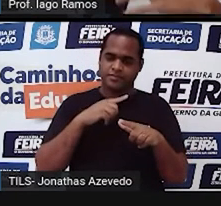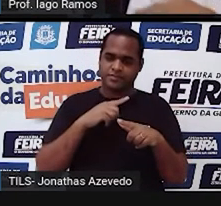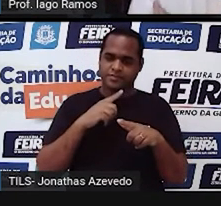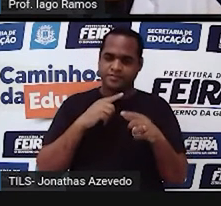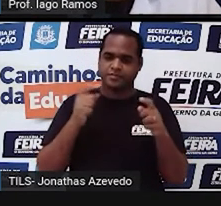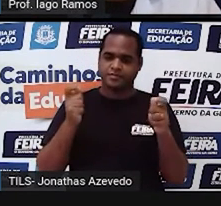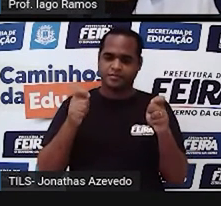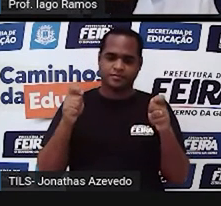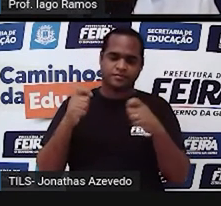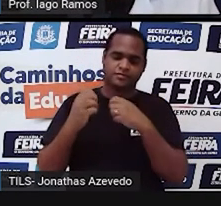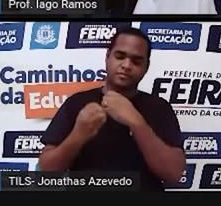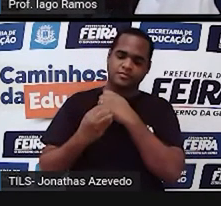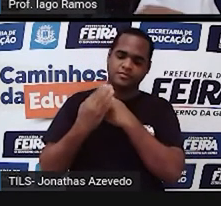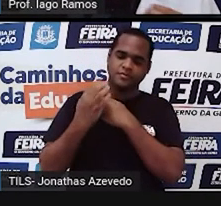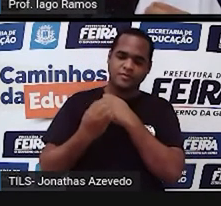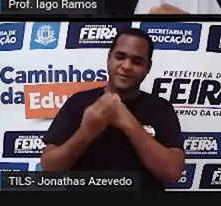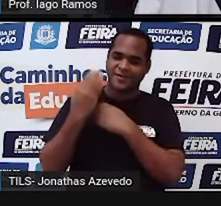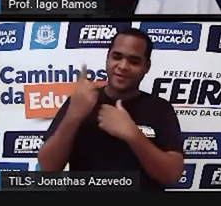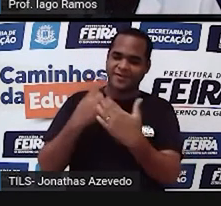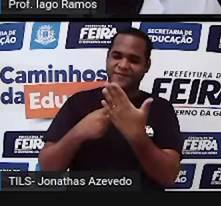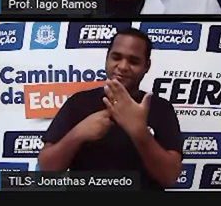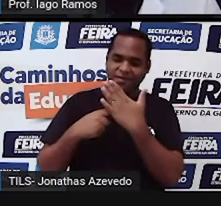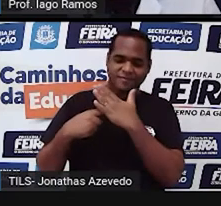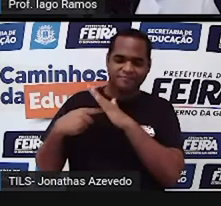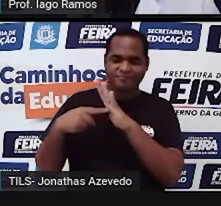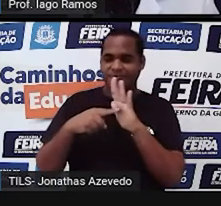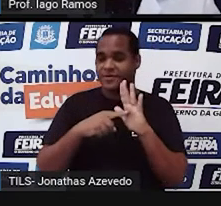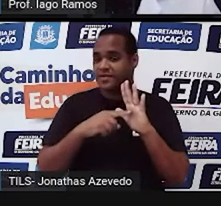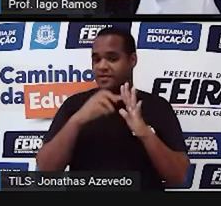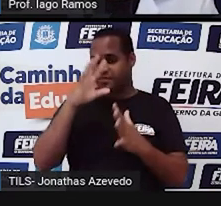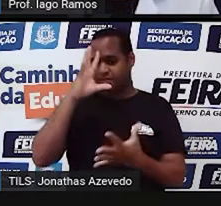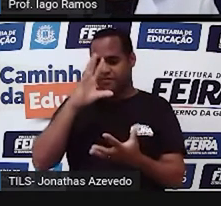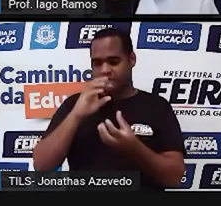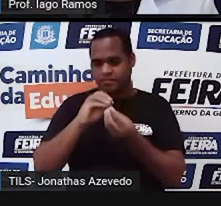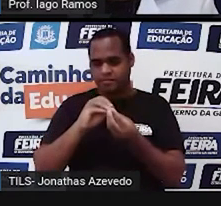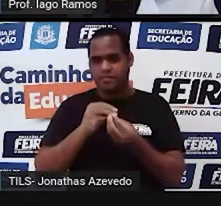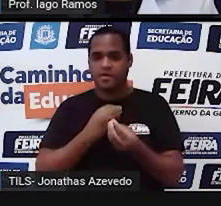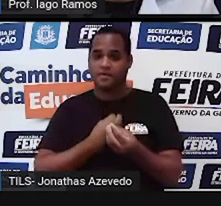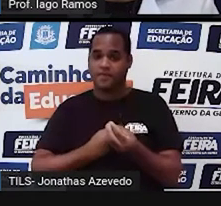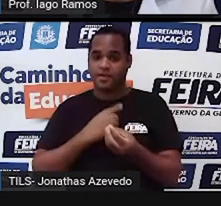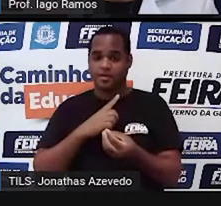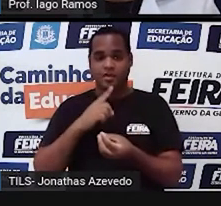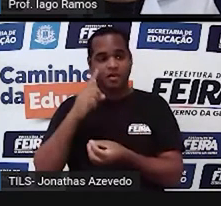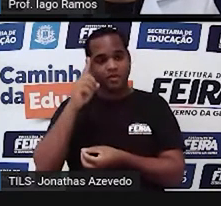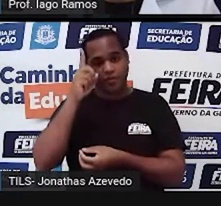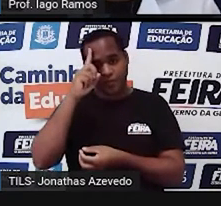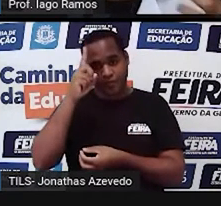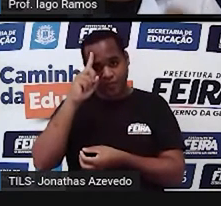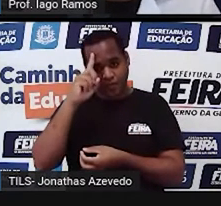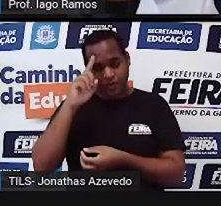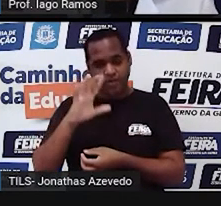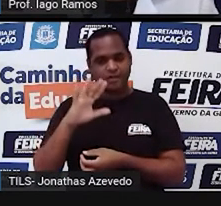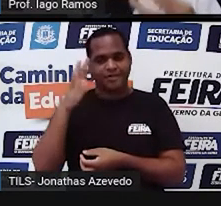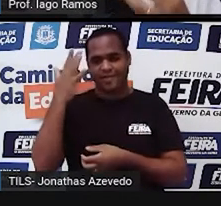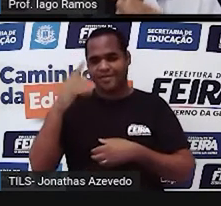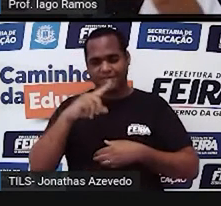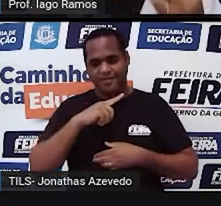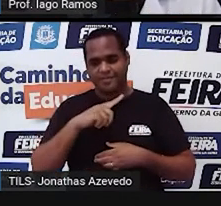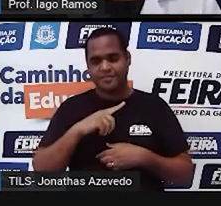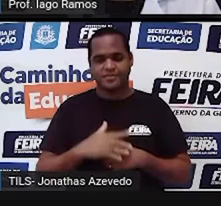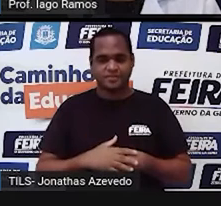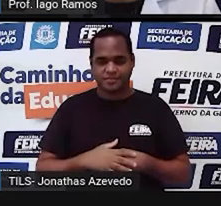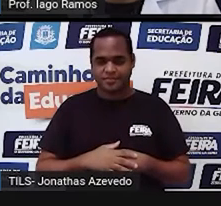nos ajudar a compreender situações que nos cercam. Pois é. Os gráficos